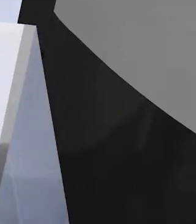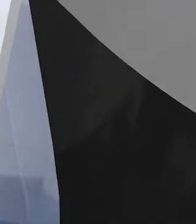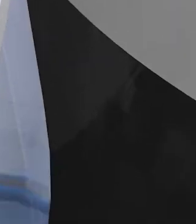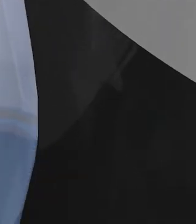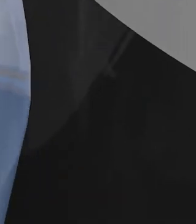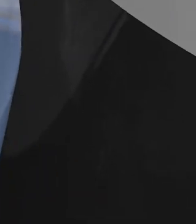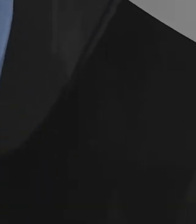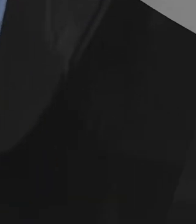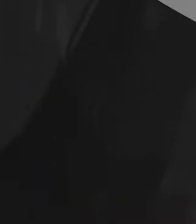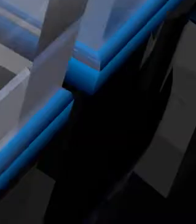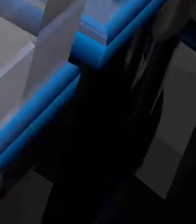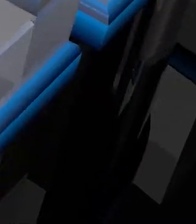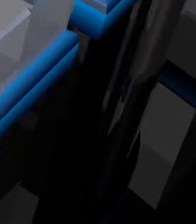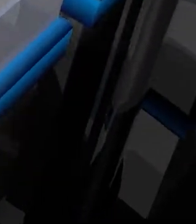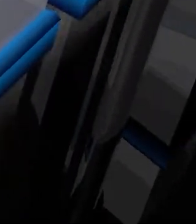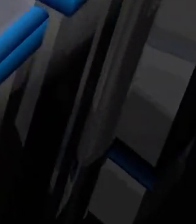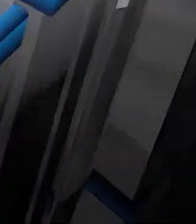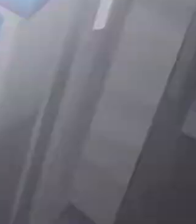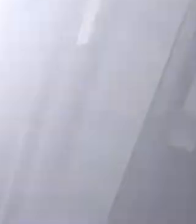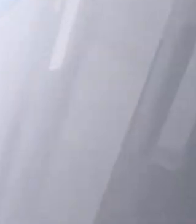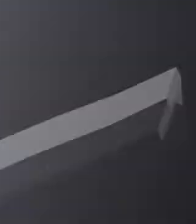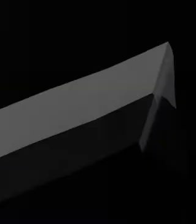E aí